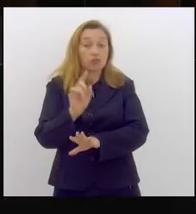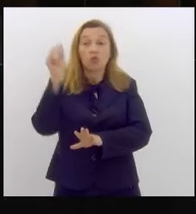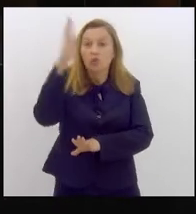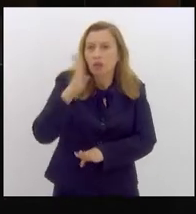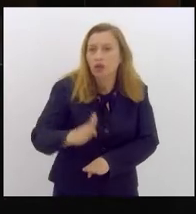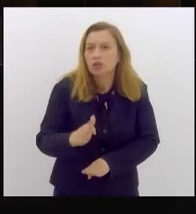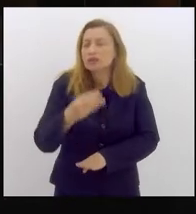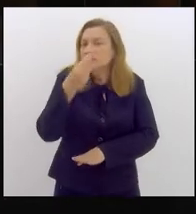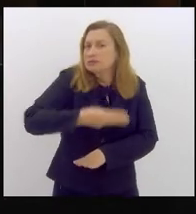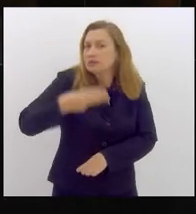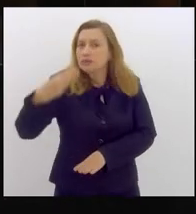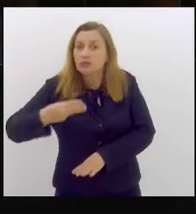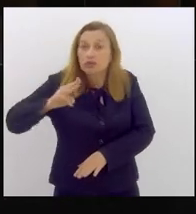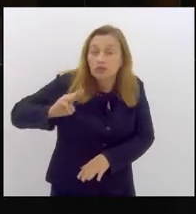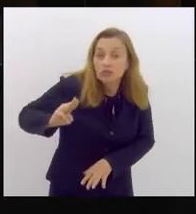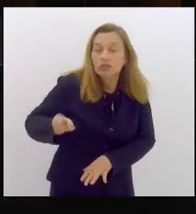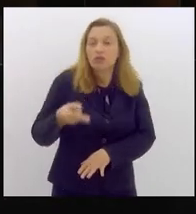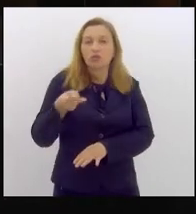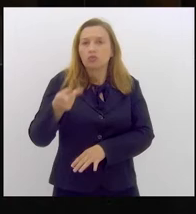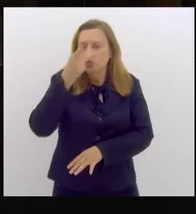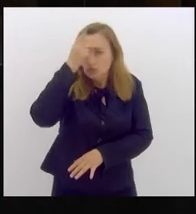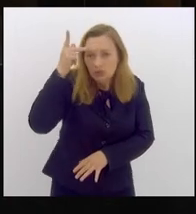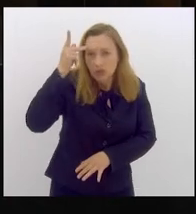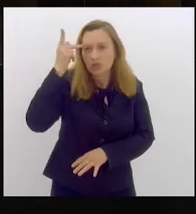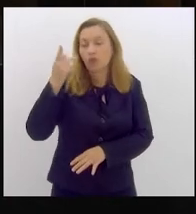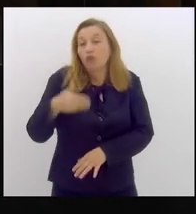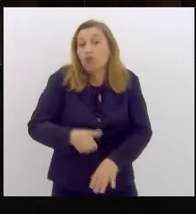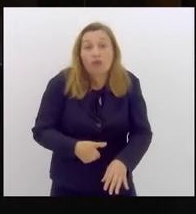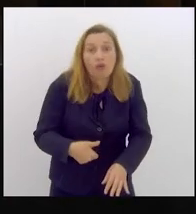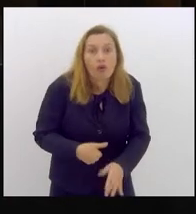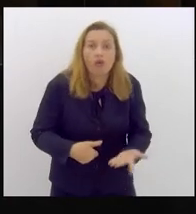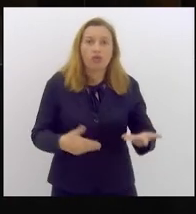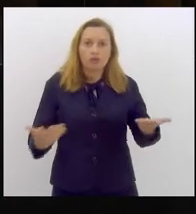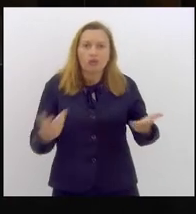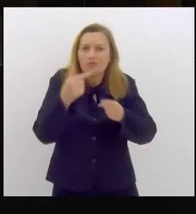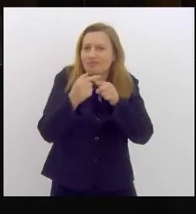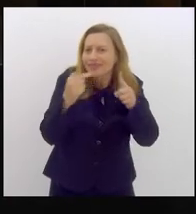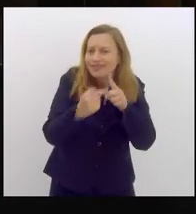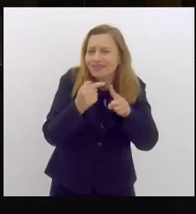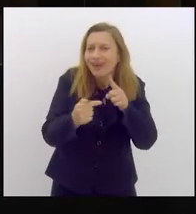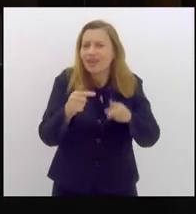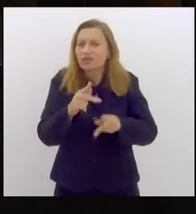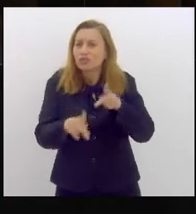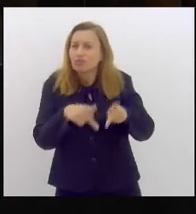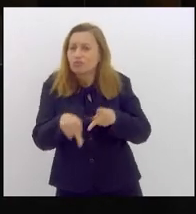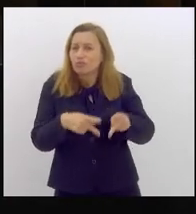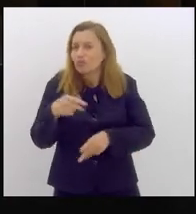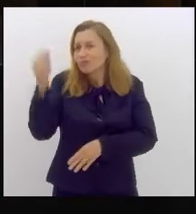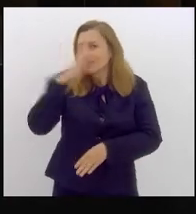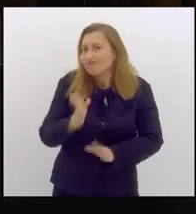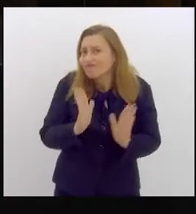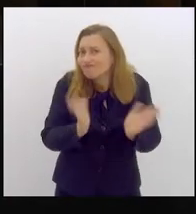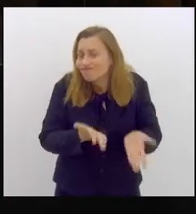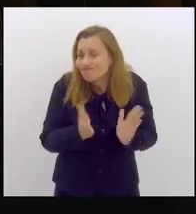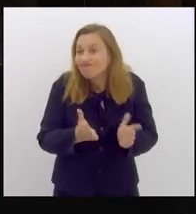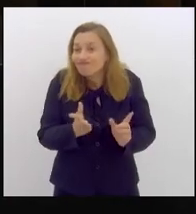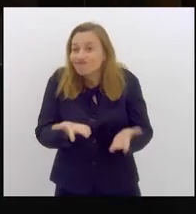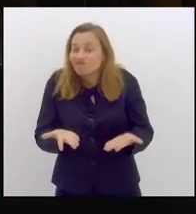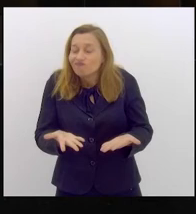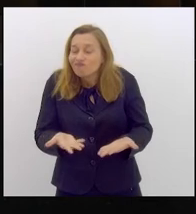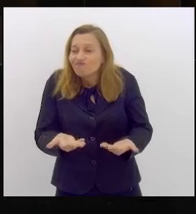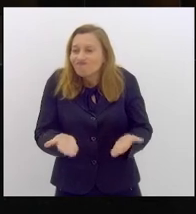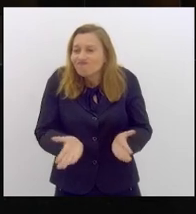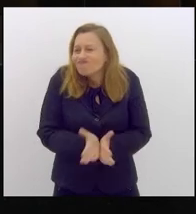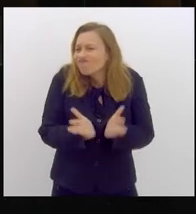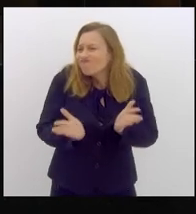Brasil tem 33 milhões de pessoas passando fome. Metade da população brasileira hoje se encontra numa